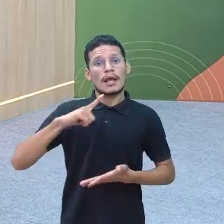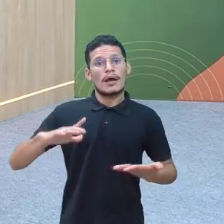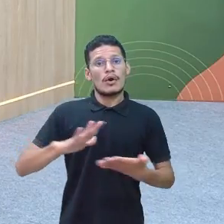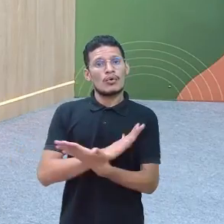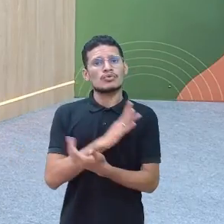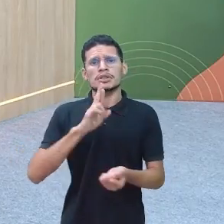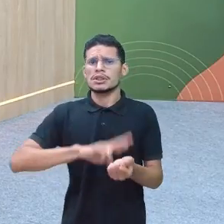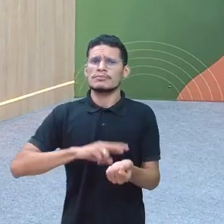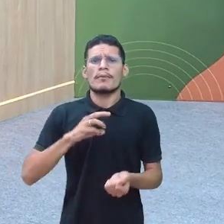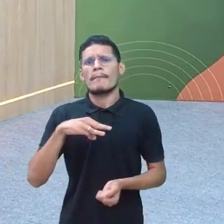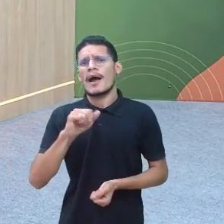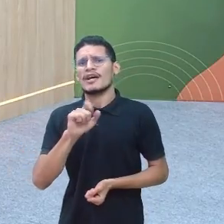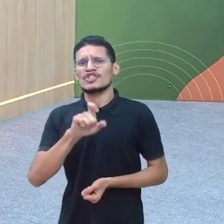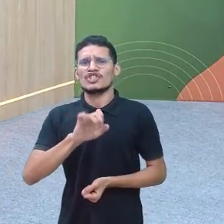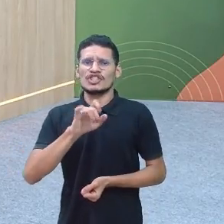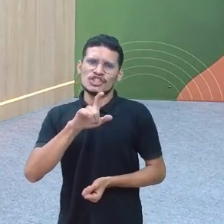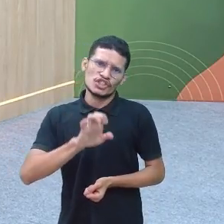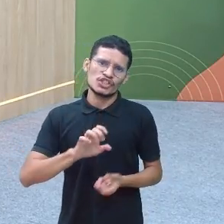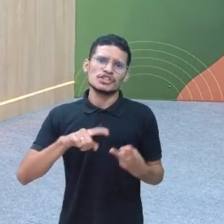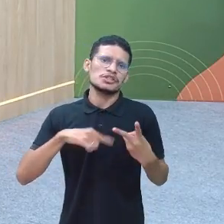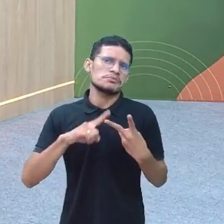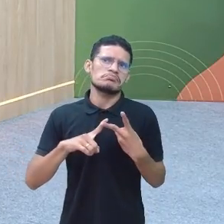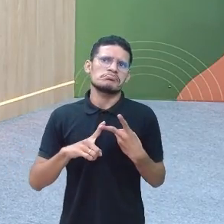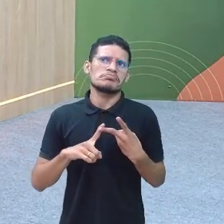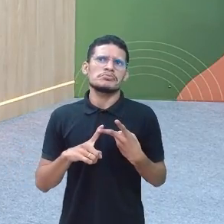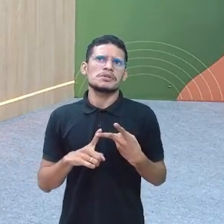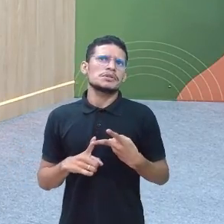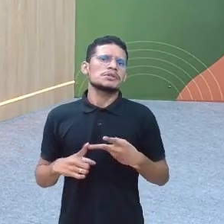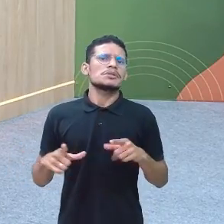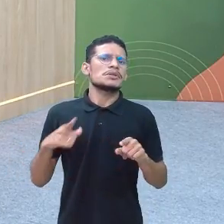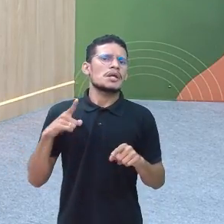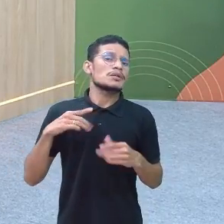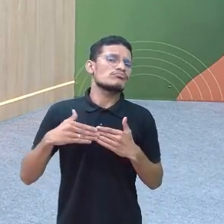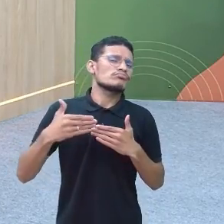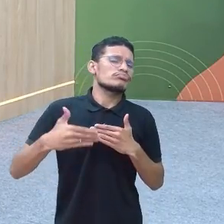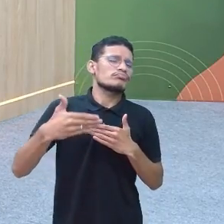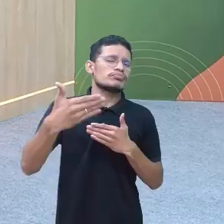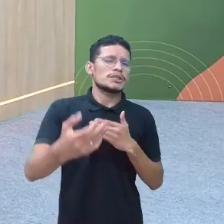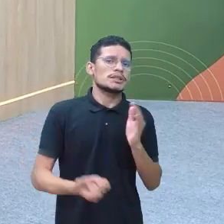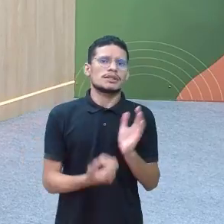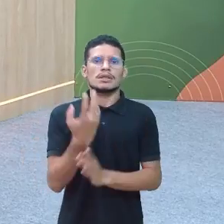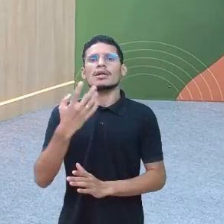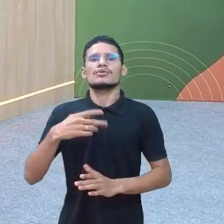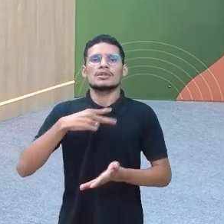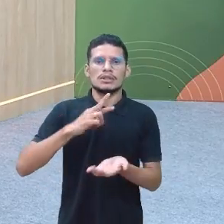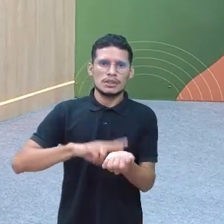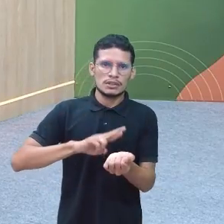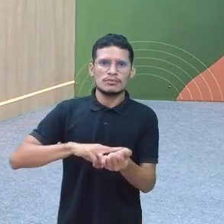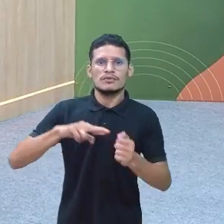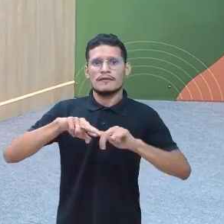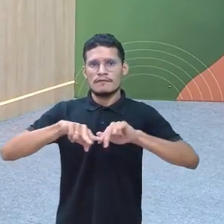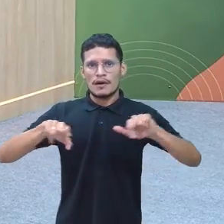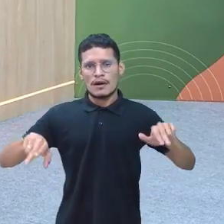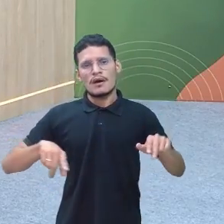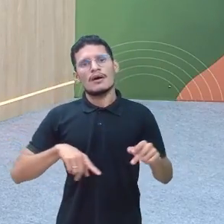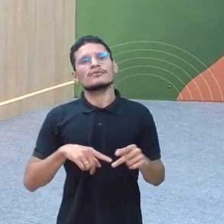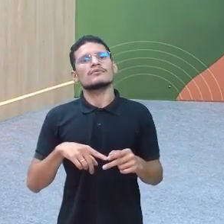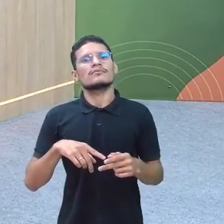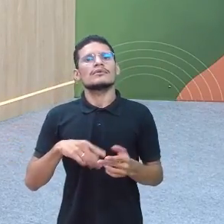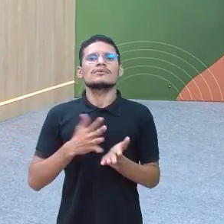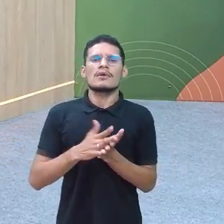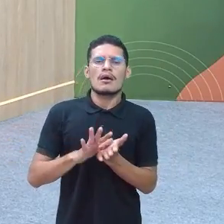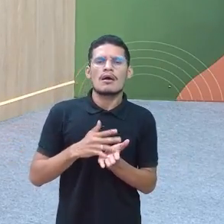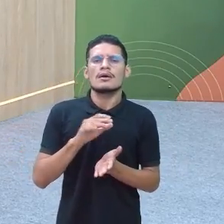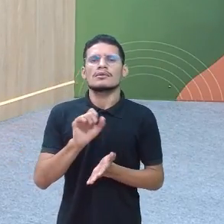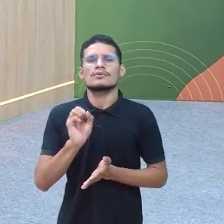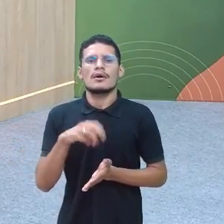como o machixe, né? Surge posteriormente, né? Aí, posteriormente, machixe, o samba,